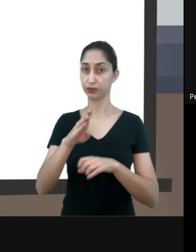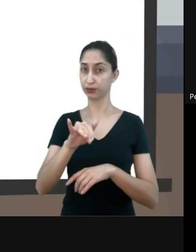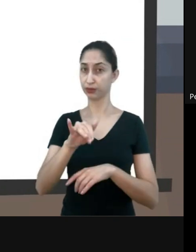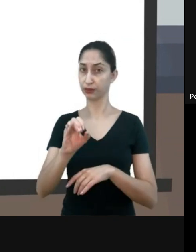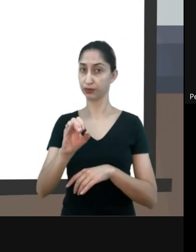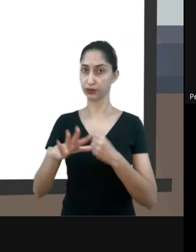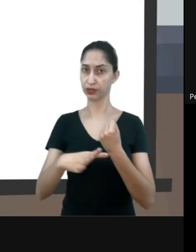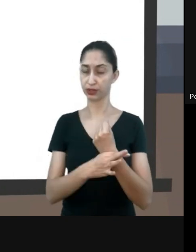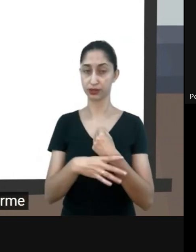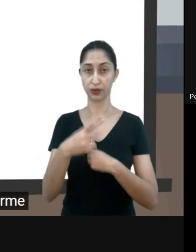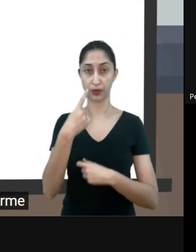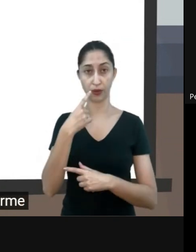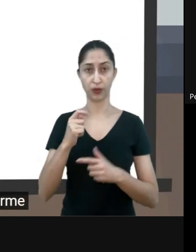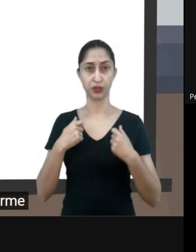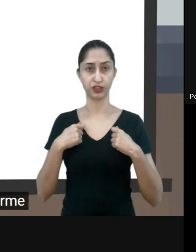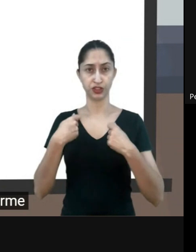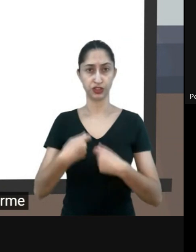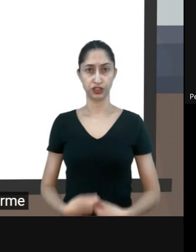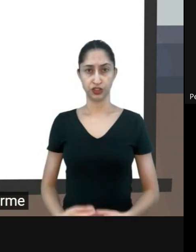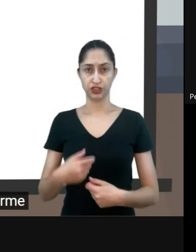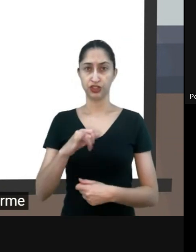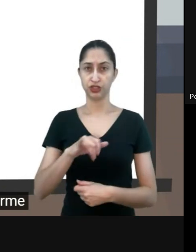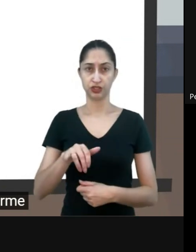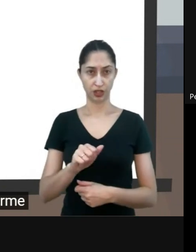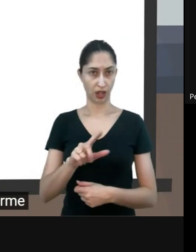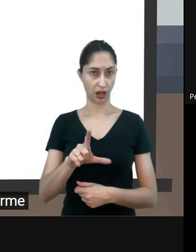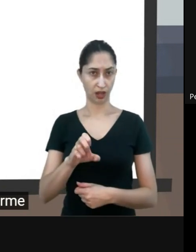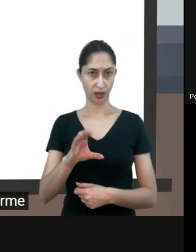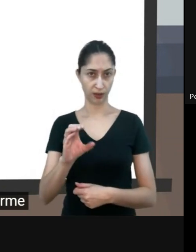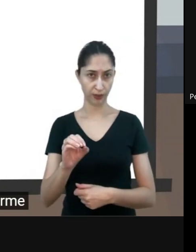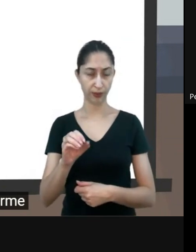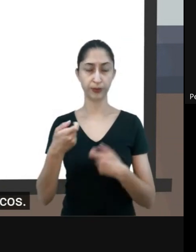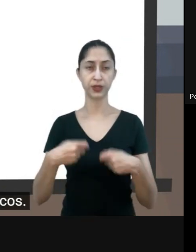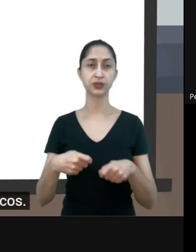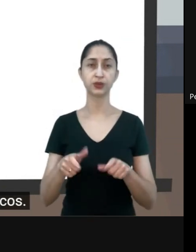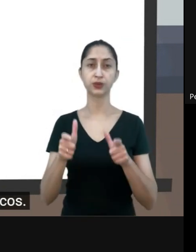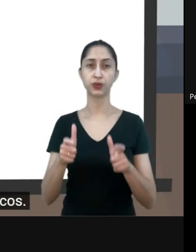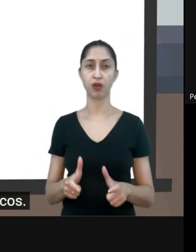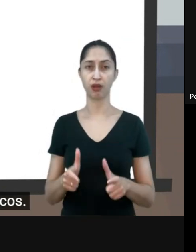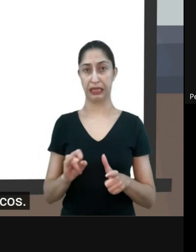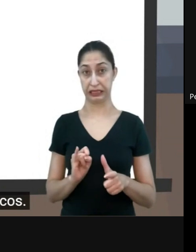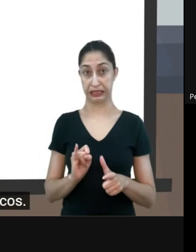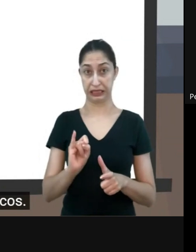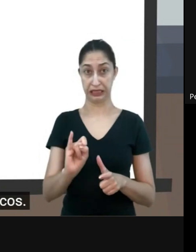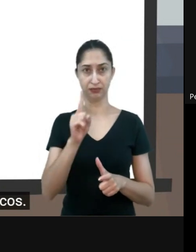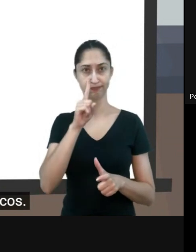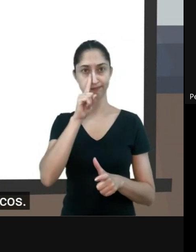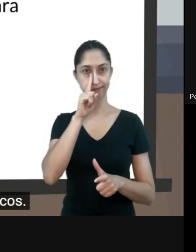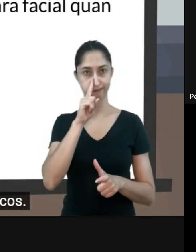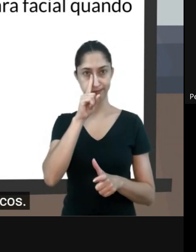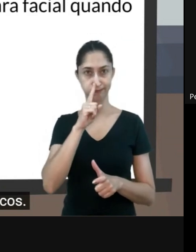biossegurança. Utilizar jalecos ou outro tipo de uniforme protetor em áreas com riscos biológicos.